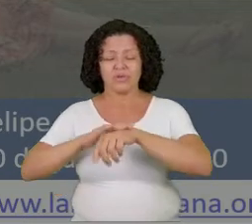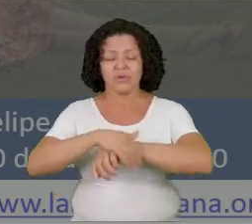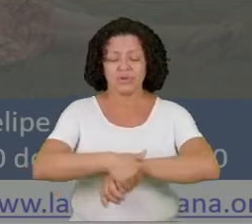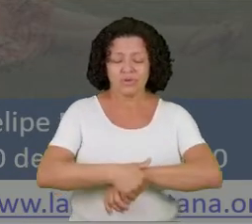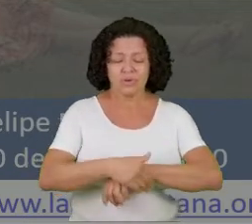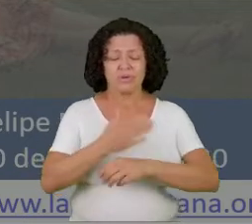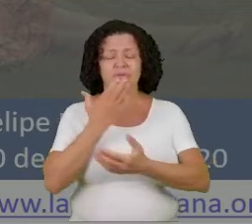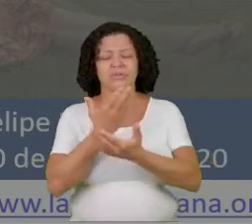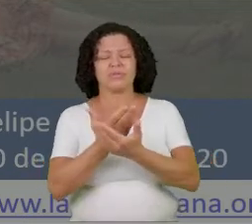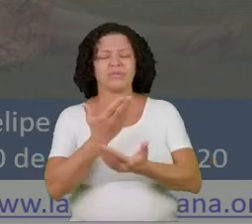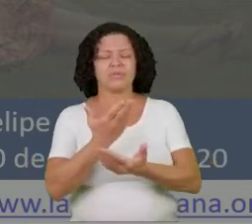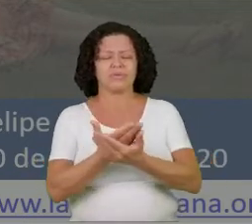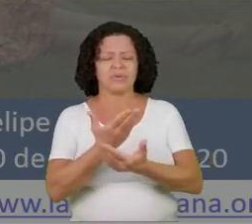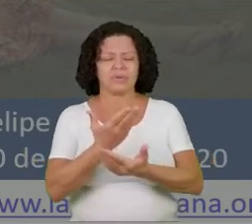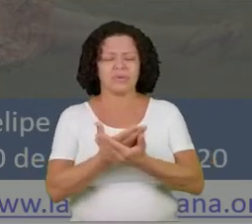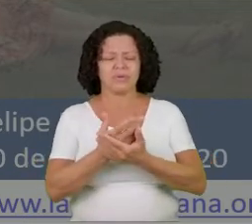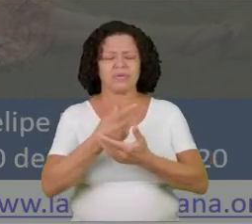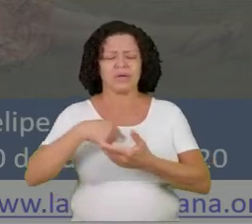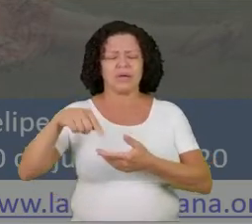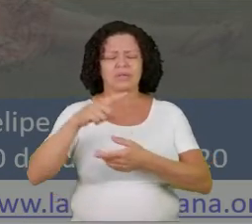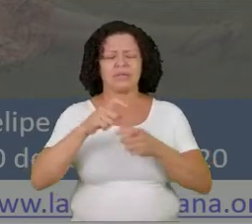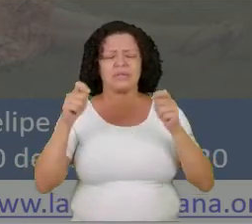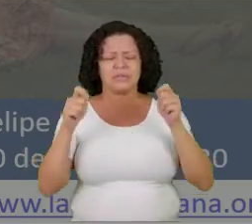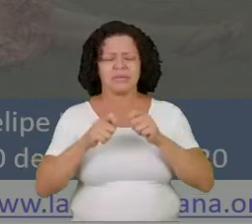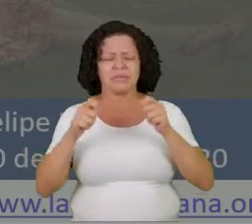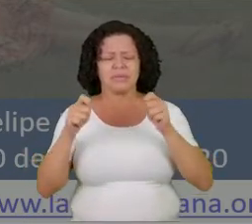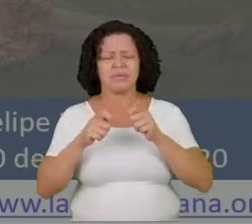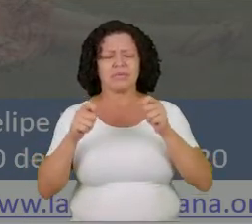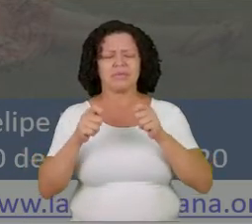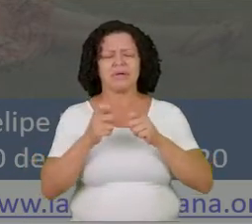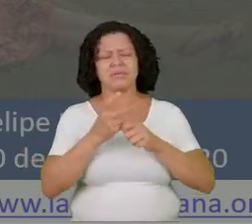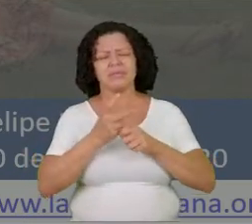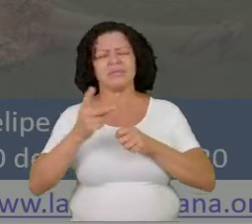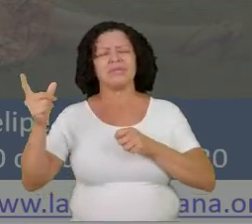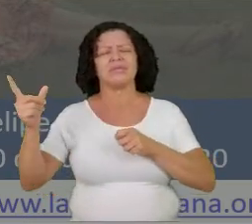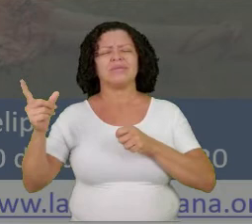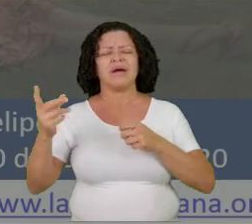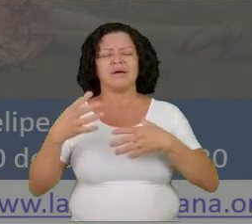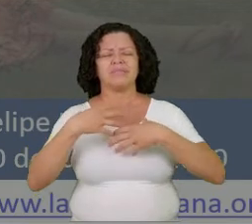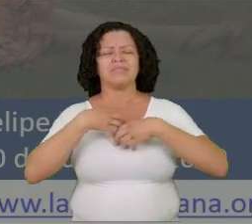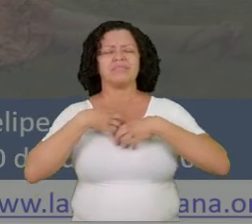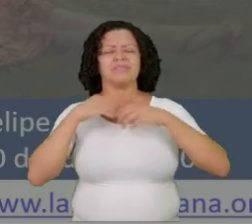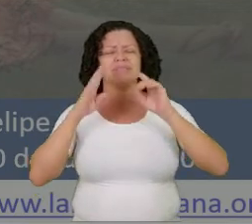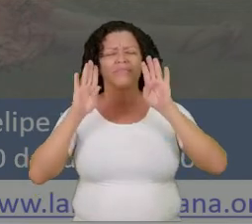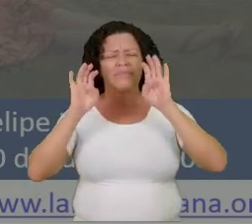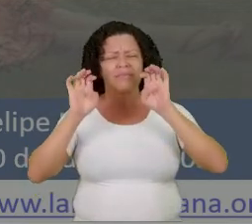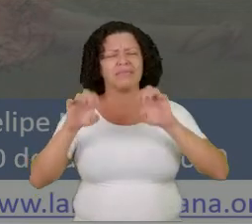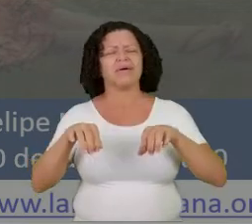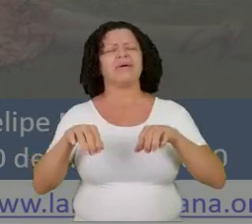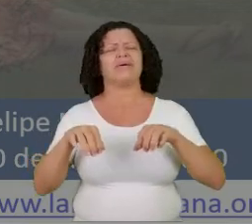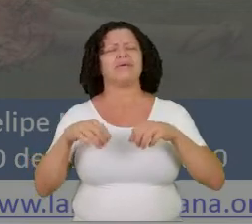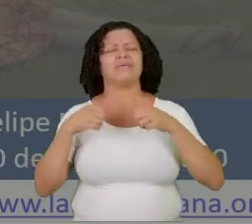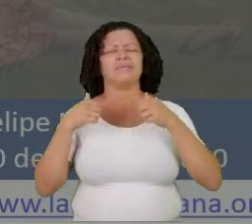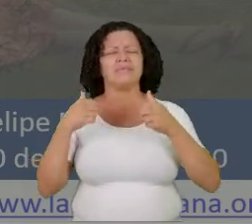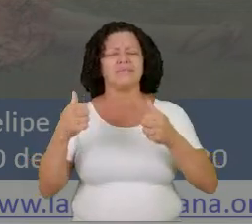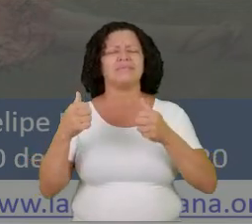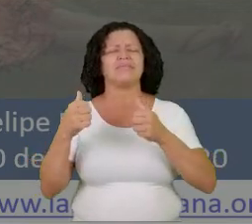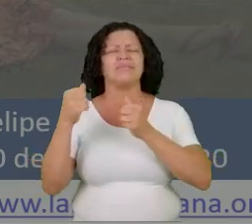mais um estudo, que possamos sair aqui renovados,